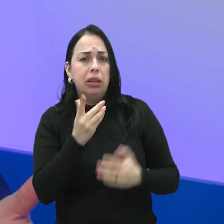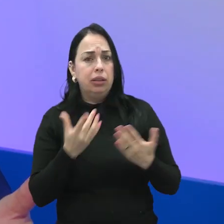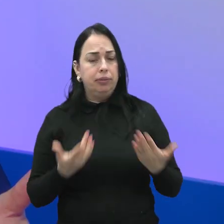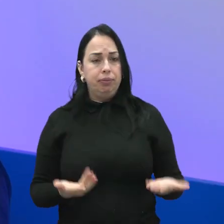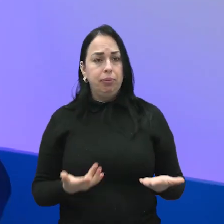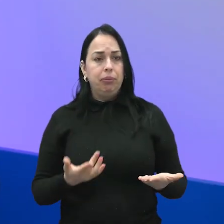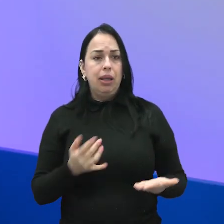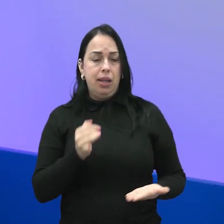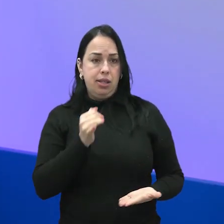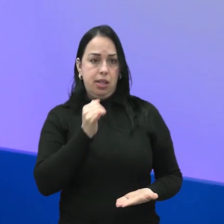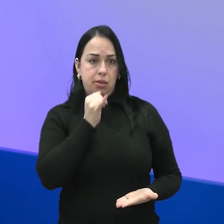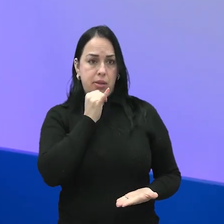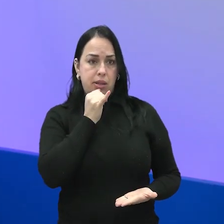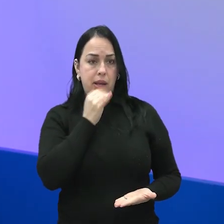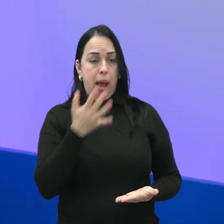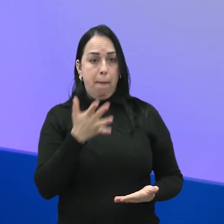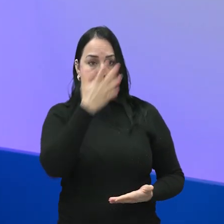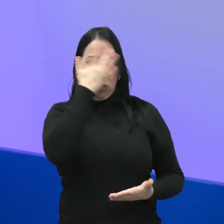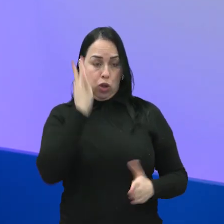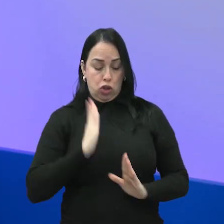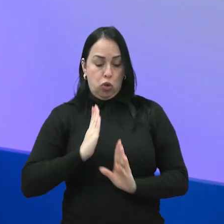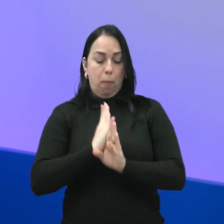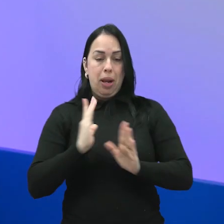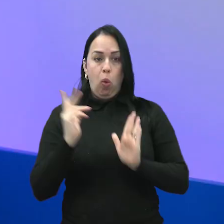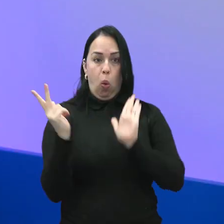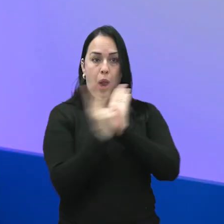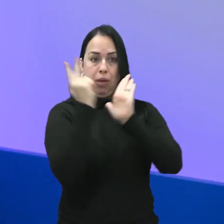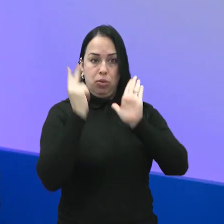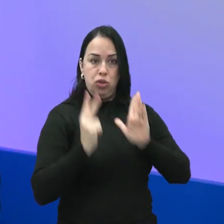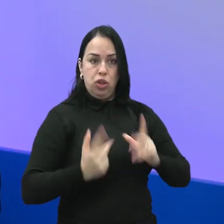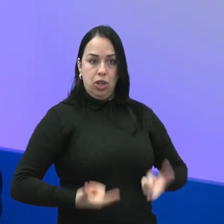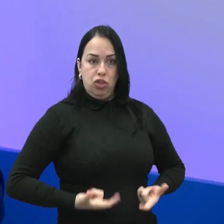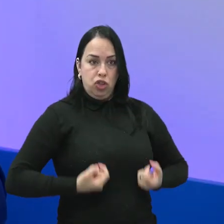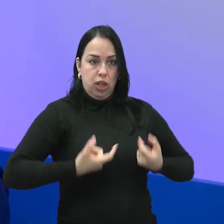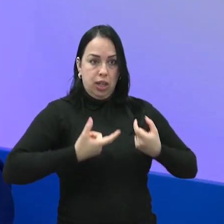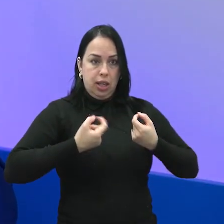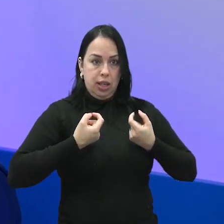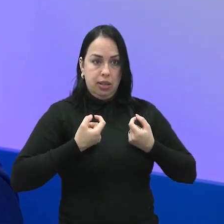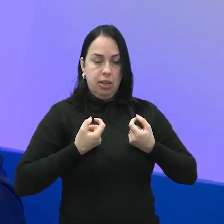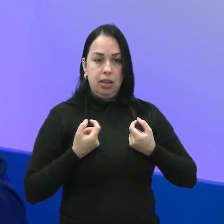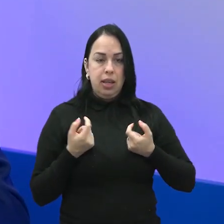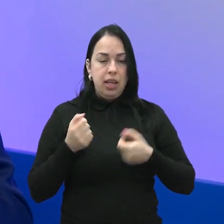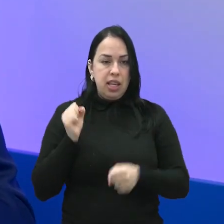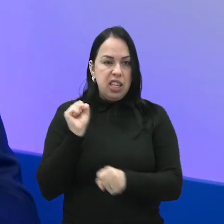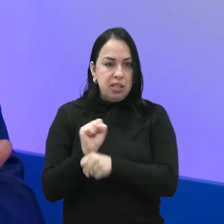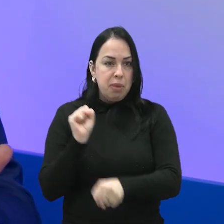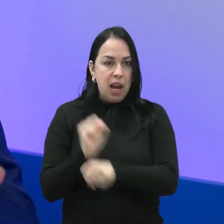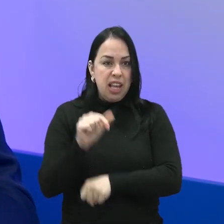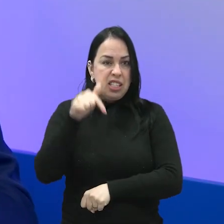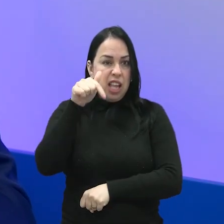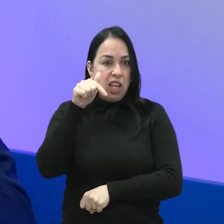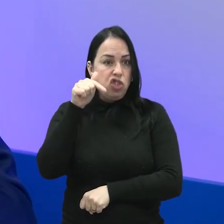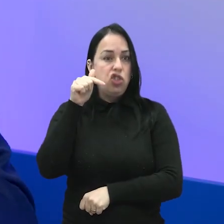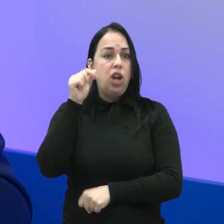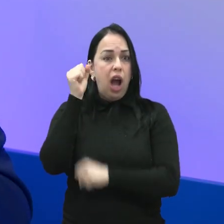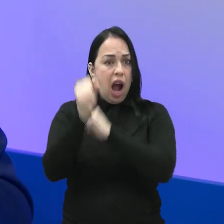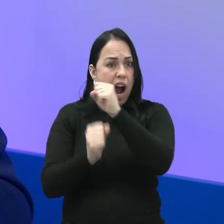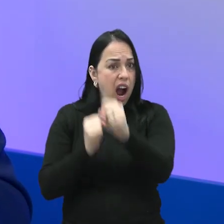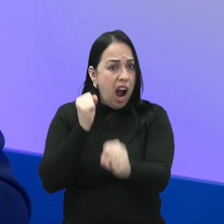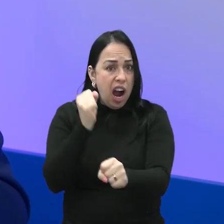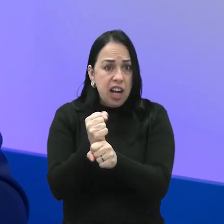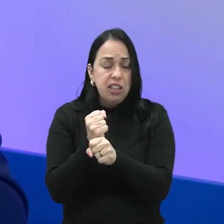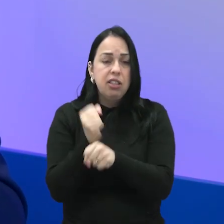grande. Não pode, por exemplo, uma pessoa com diagnóstico de câncer ter 7 anos para poder resolver a sua questão. Ela tem que